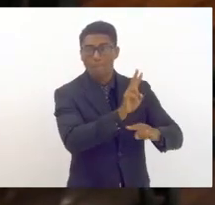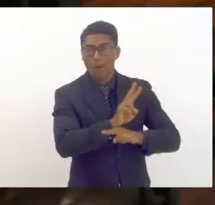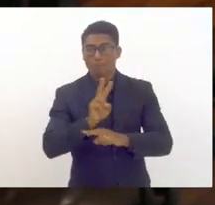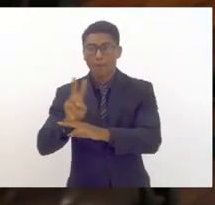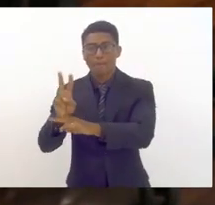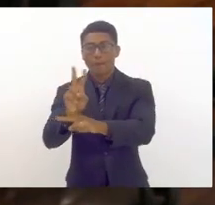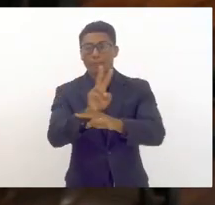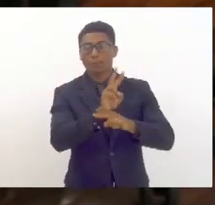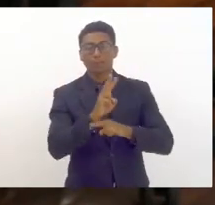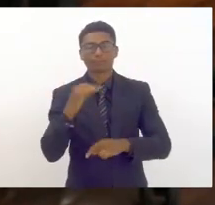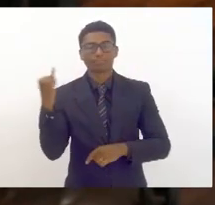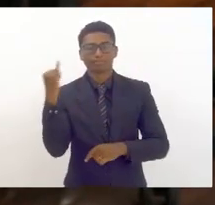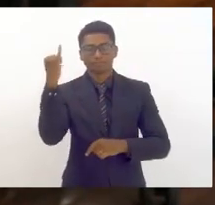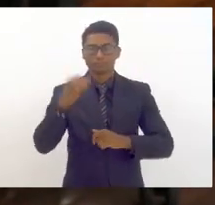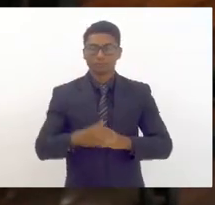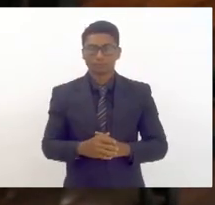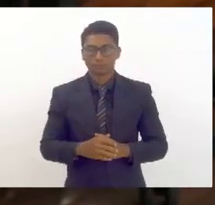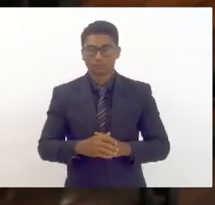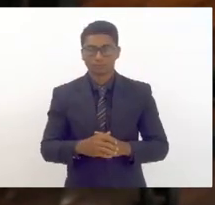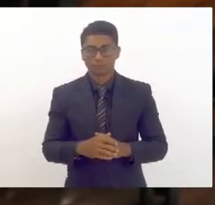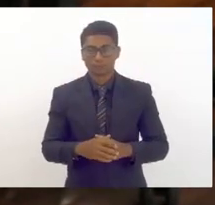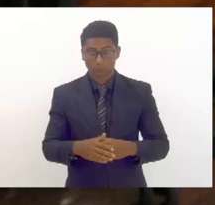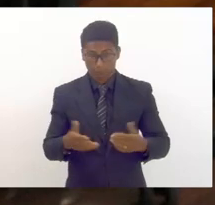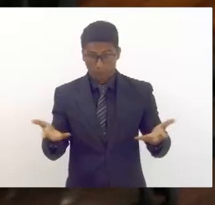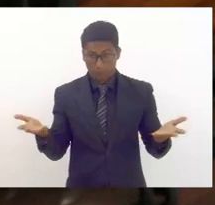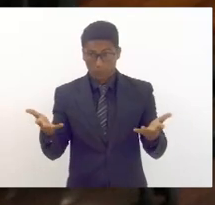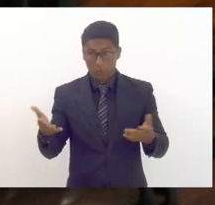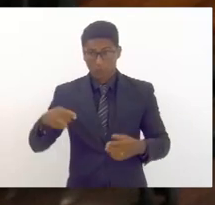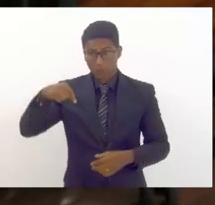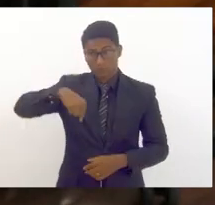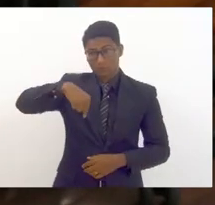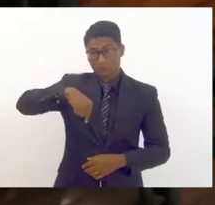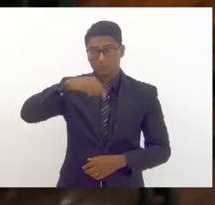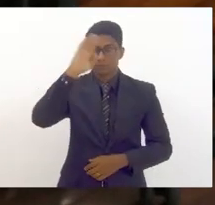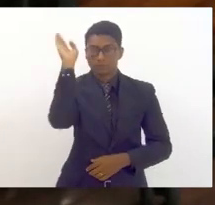população. Hoje, no cenário nacional,